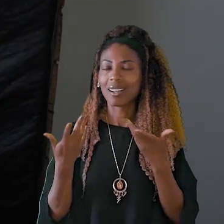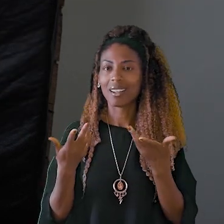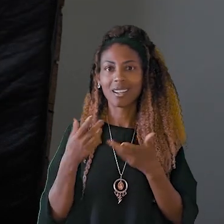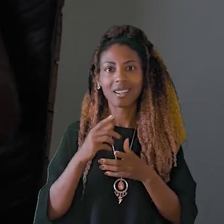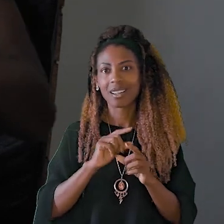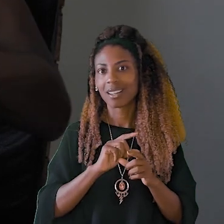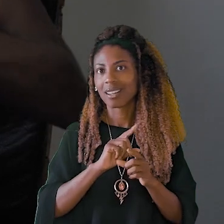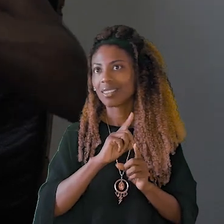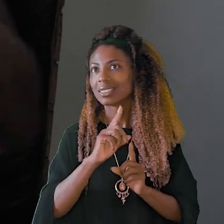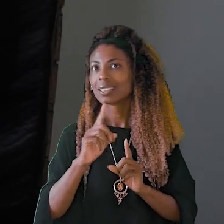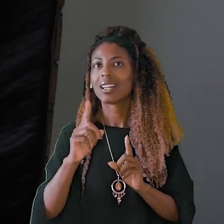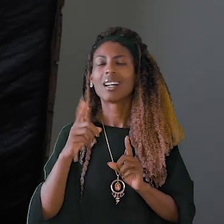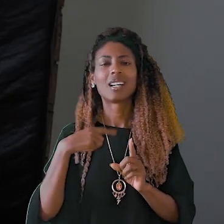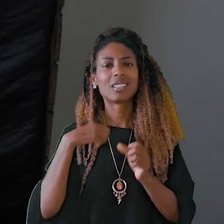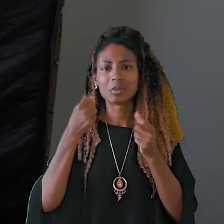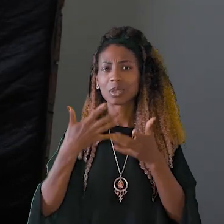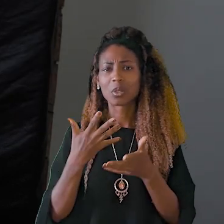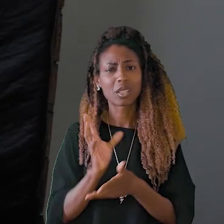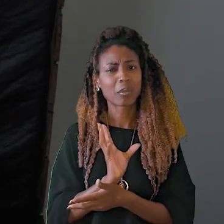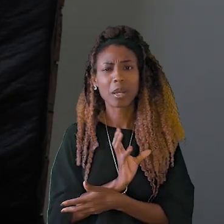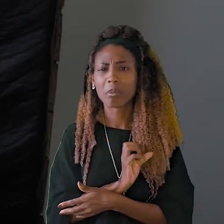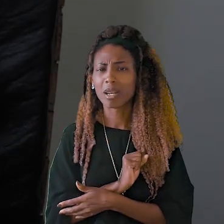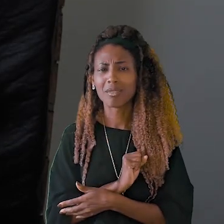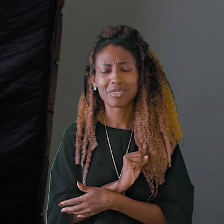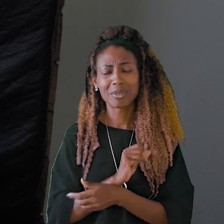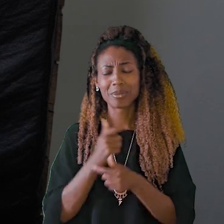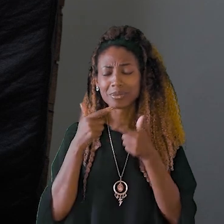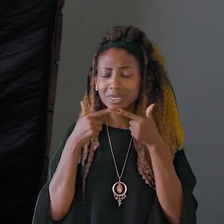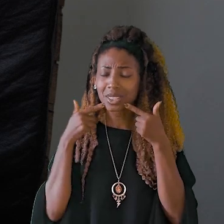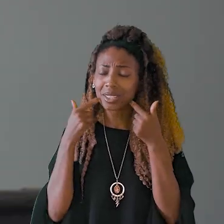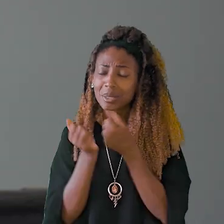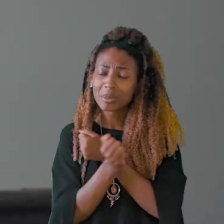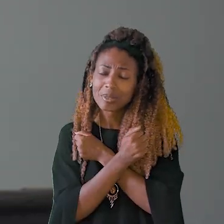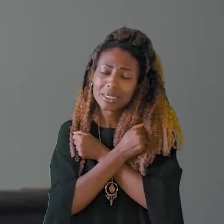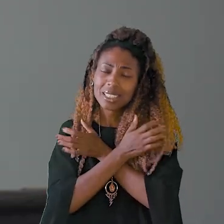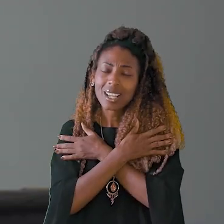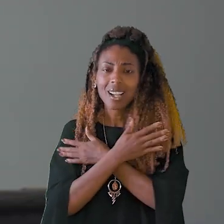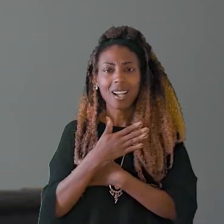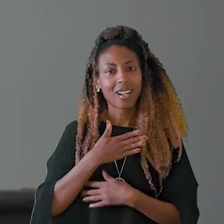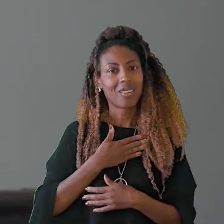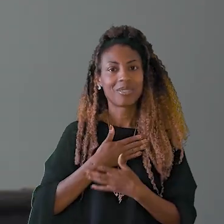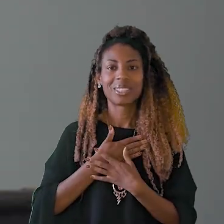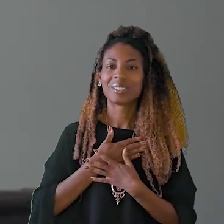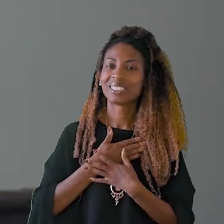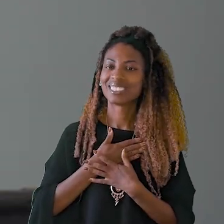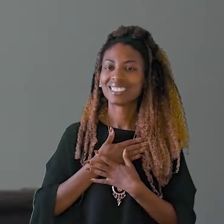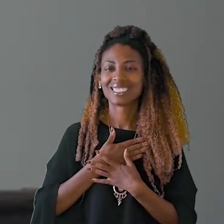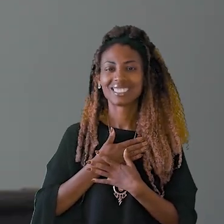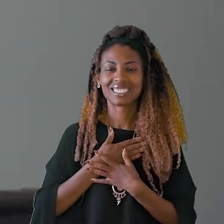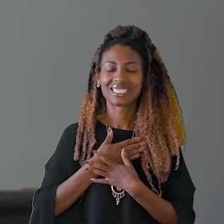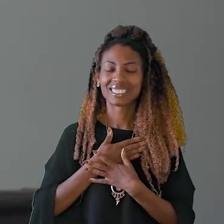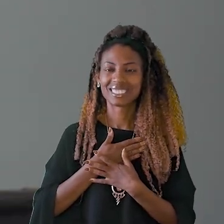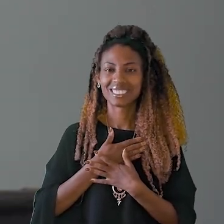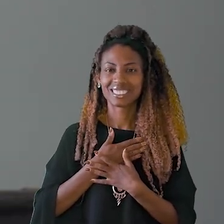indo, assim, ela falou que me amava muito, me abraçou, sorriu e foi. Pra mim, nesse lugar, o que acontece? E quando